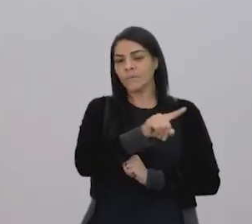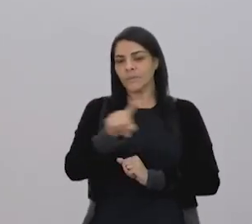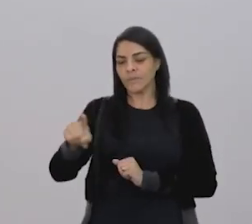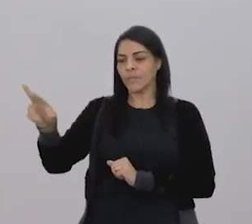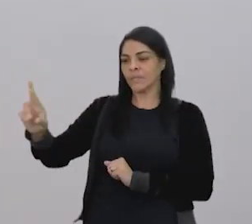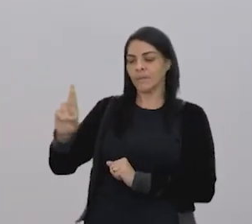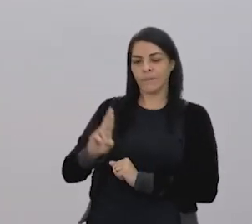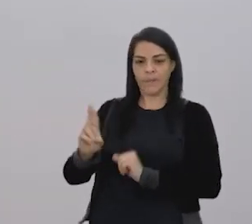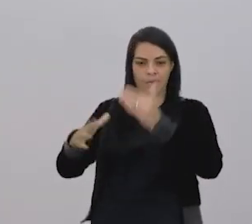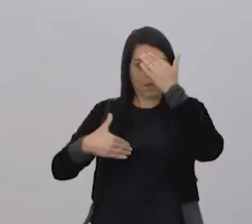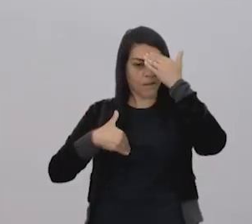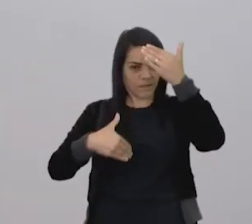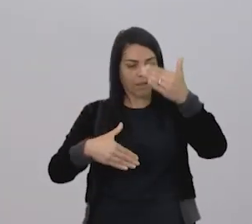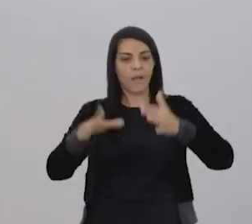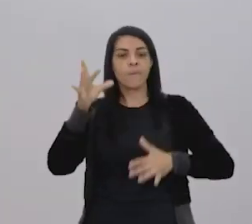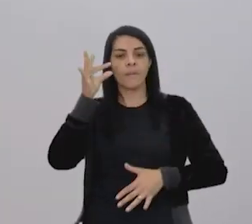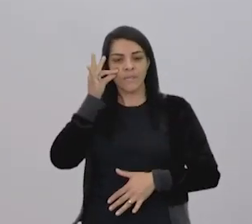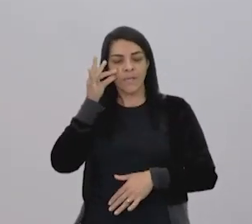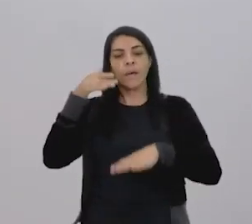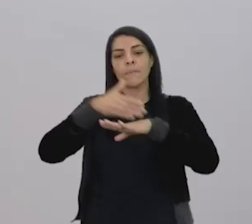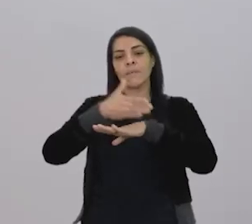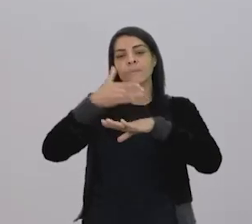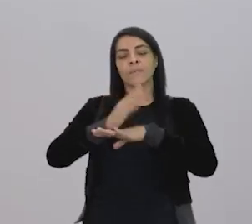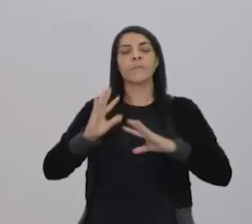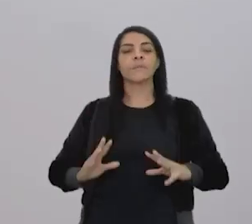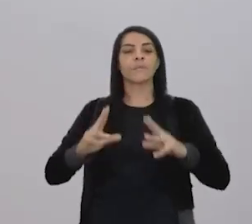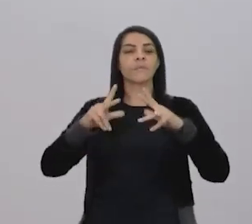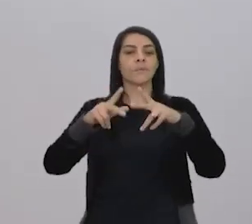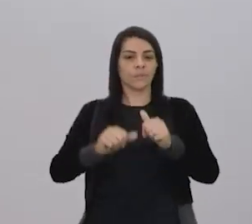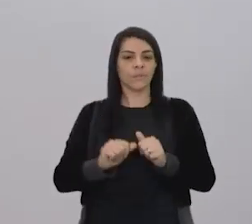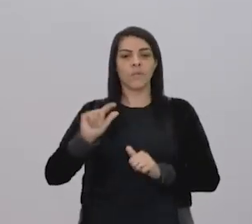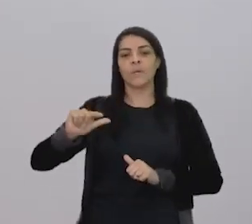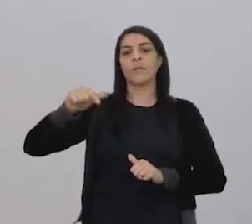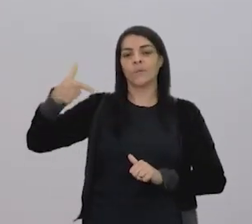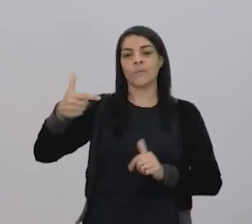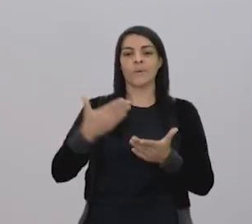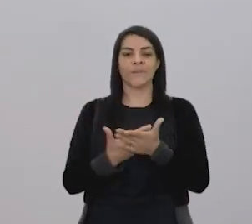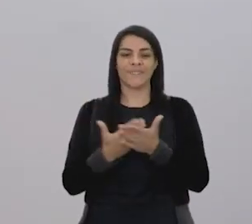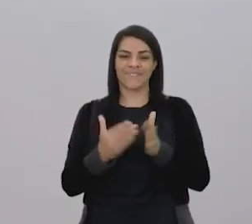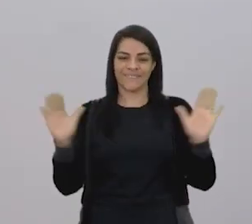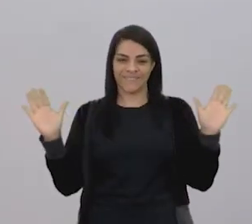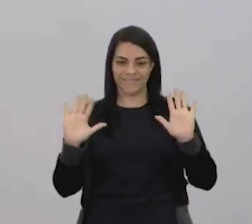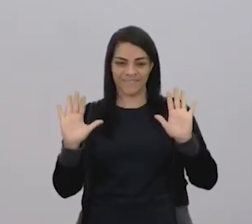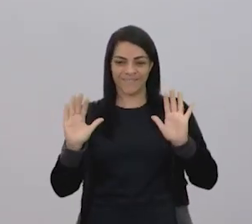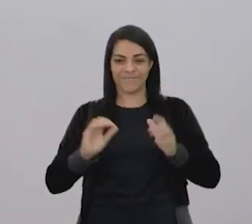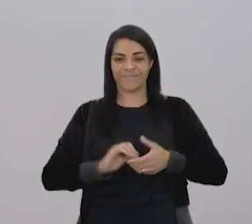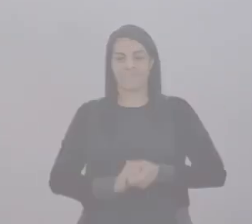agradeço a presença e a participação de todos, a gente se vê numa próxima, até lá!